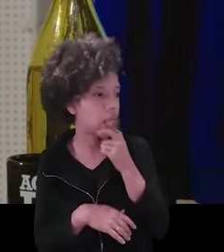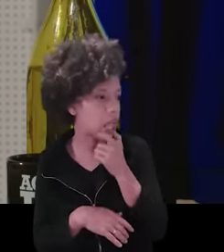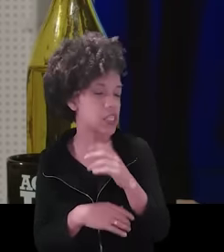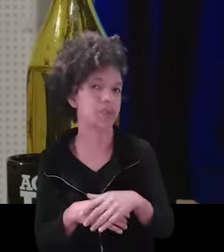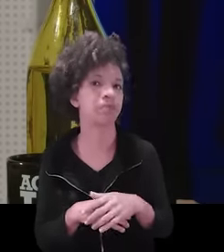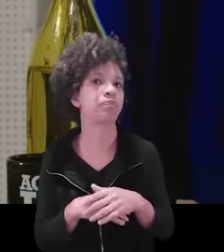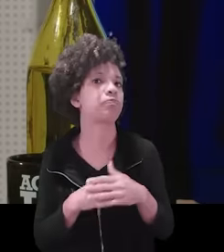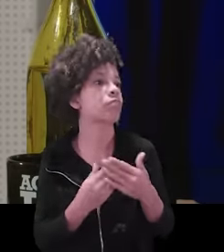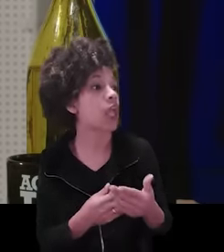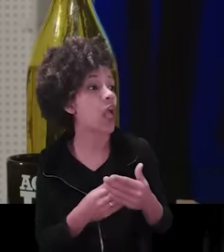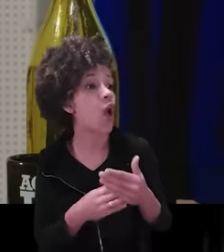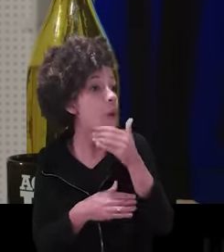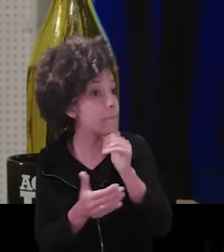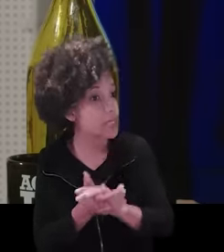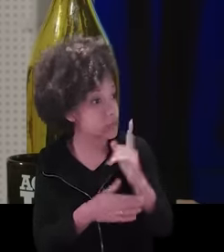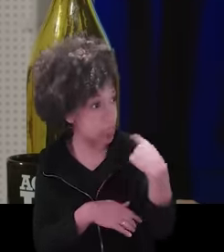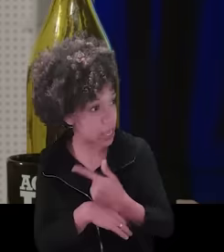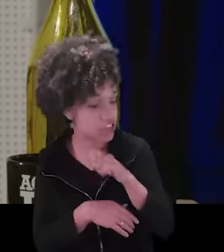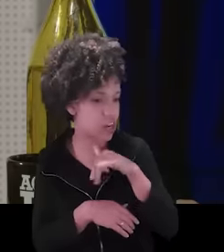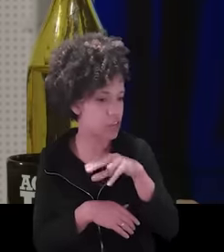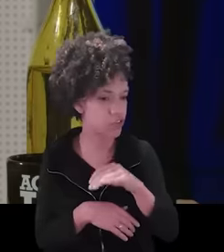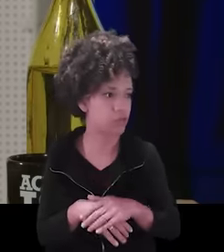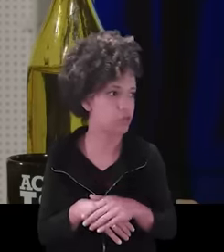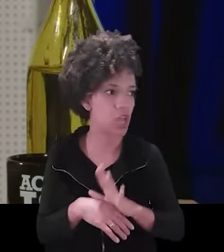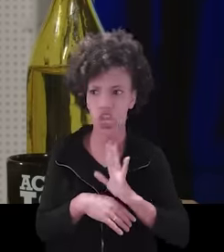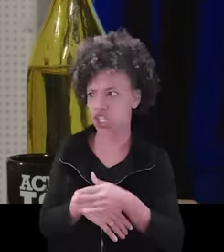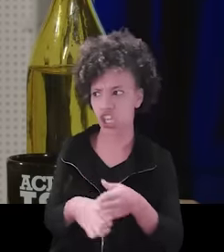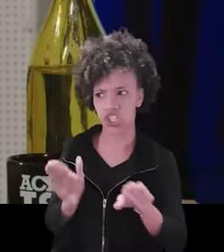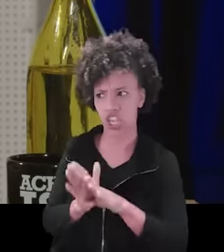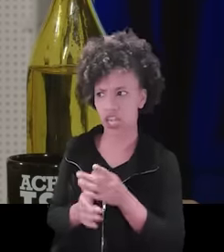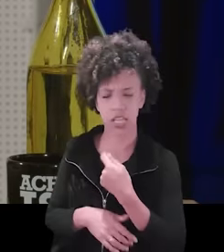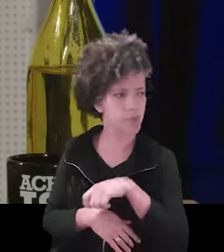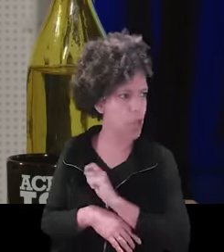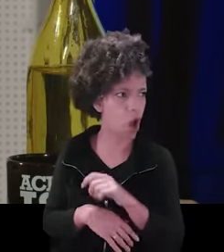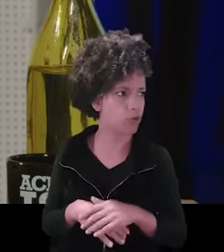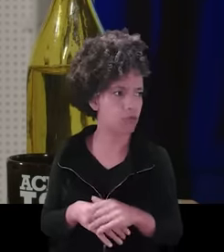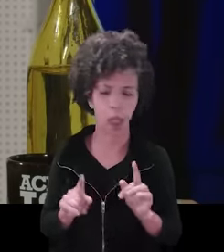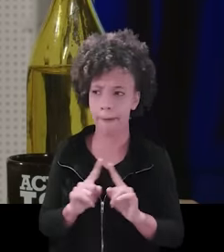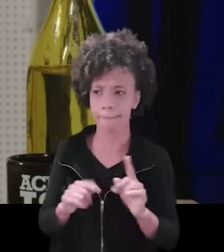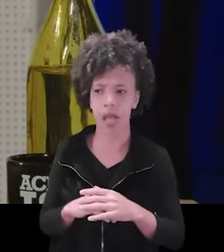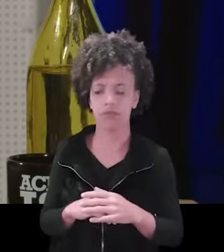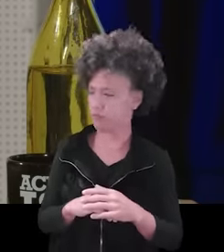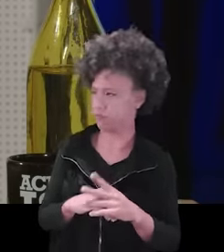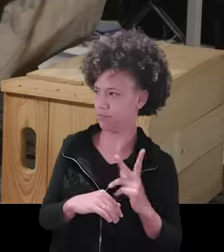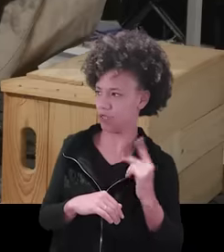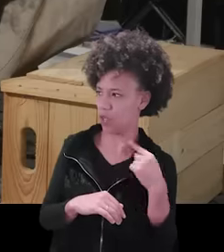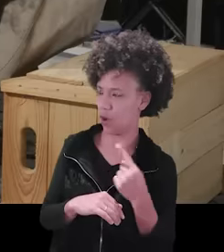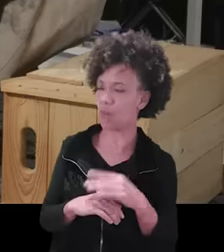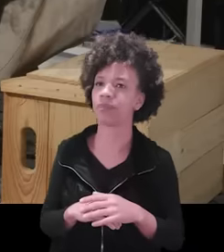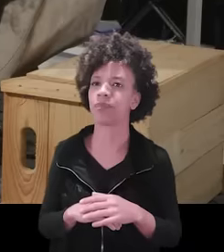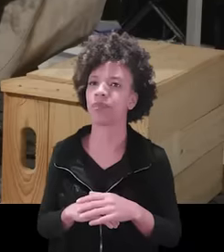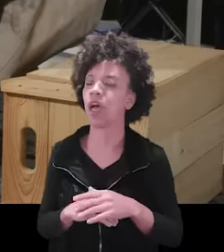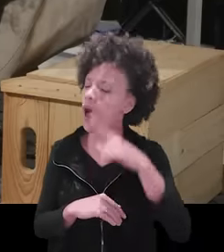inglês comigo o meu marido já tem cara de mais Latina Então chega nele já falando espanhol né então já tenho é